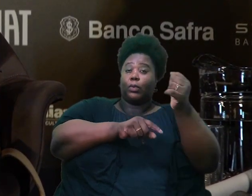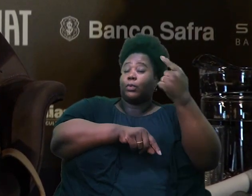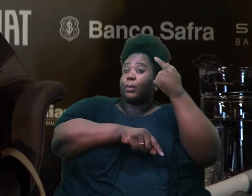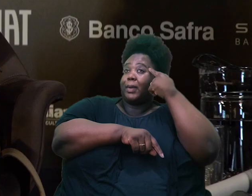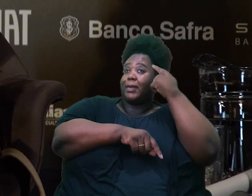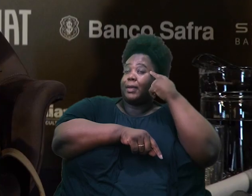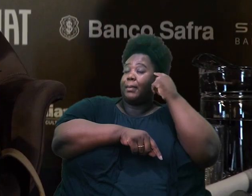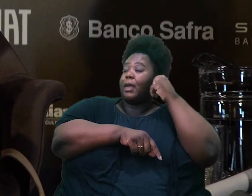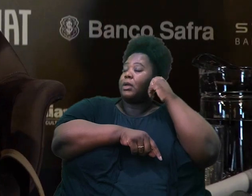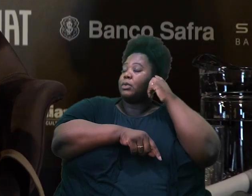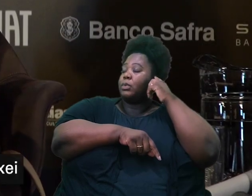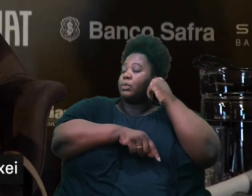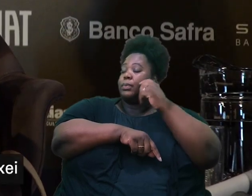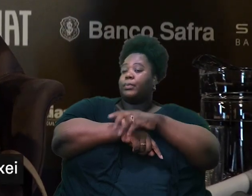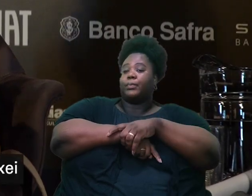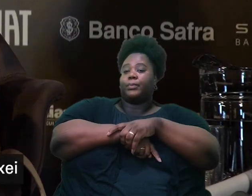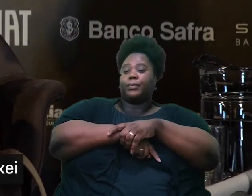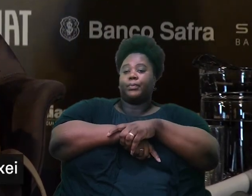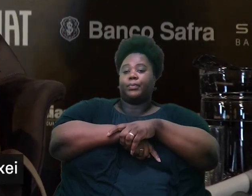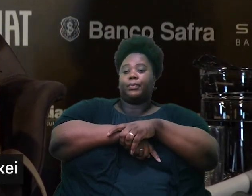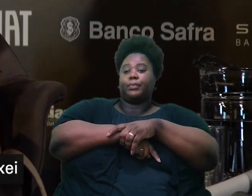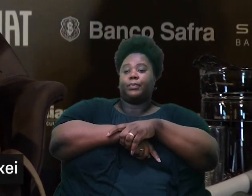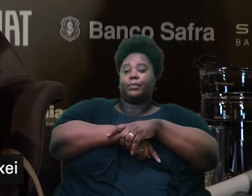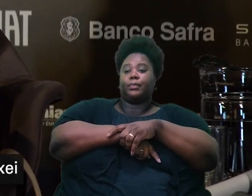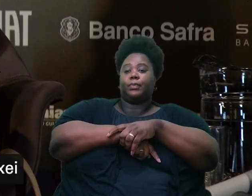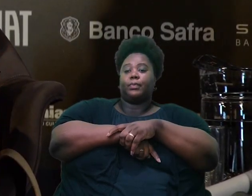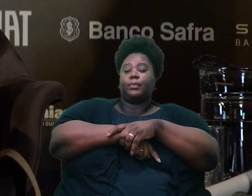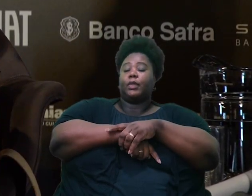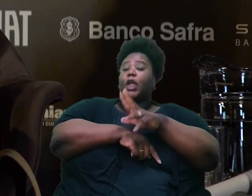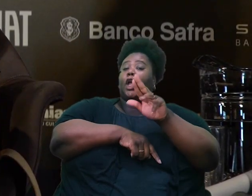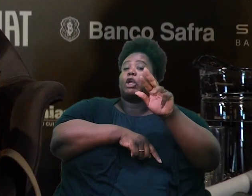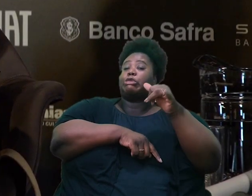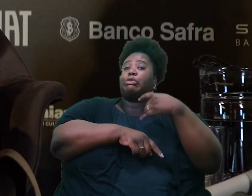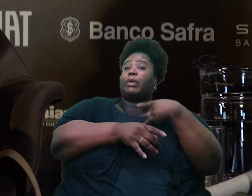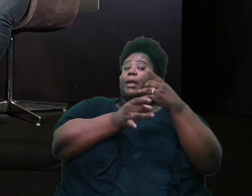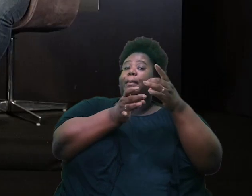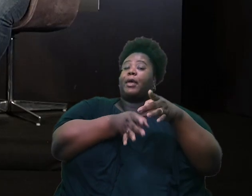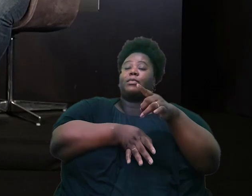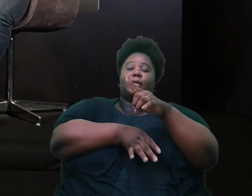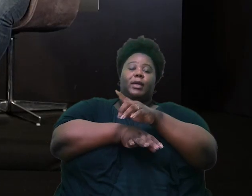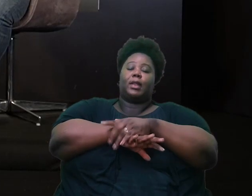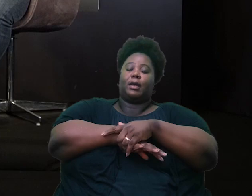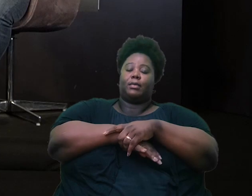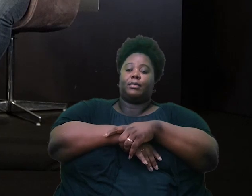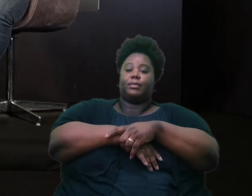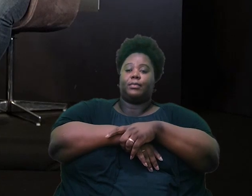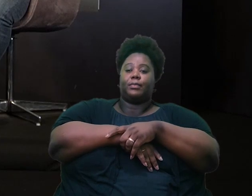né? Com essa formação. Eu nunca deixei o reinado.